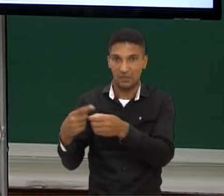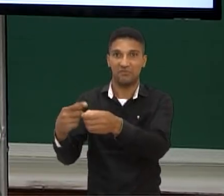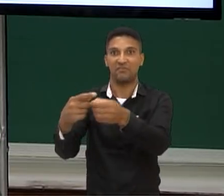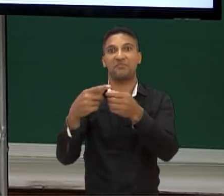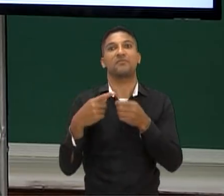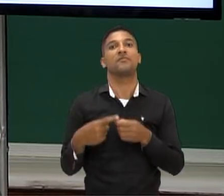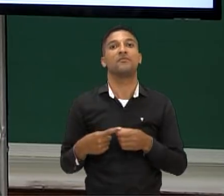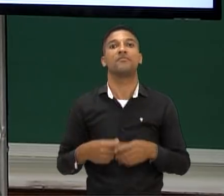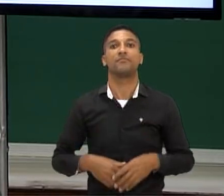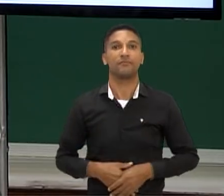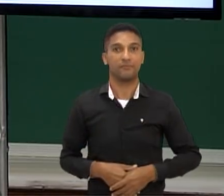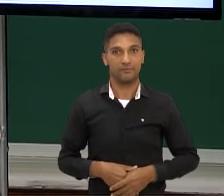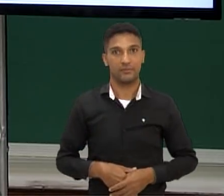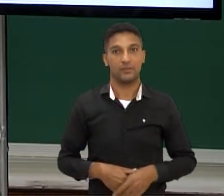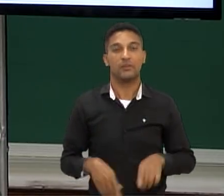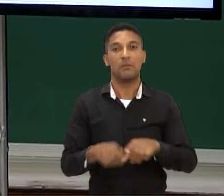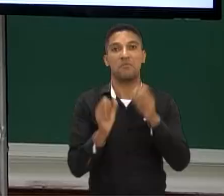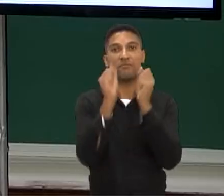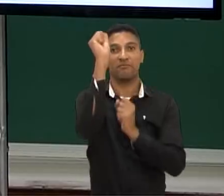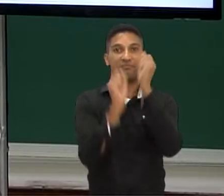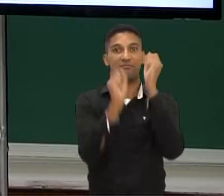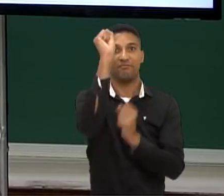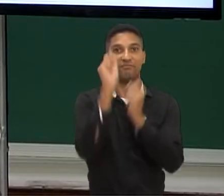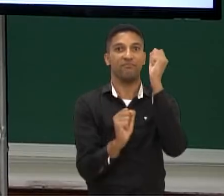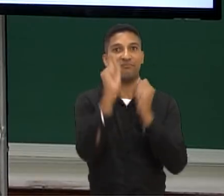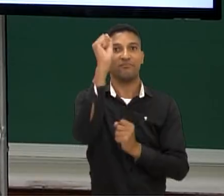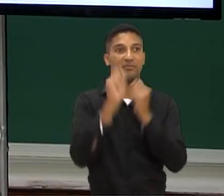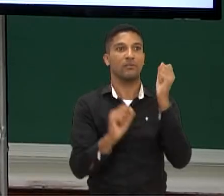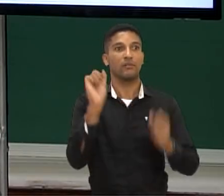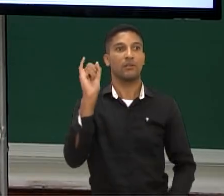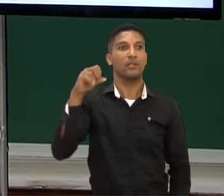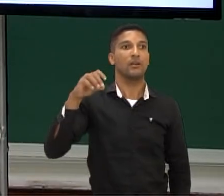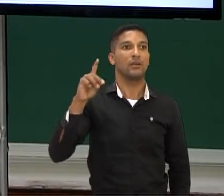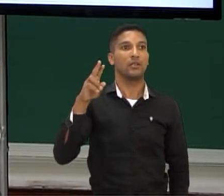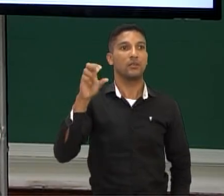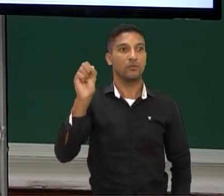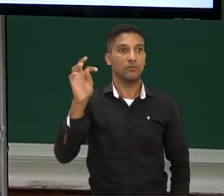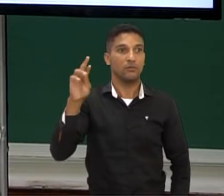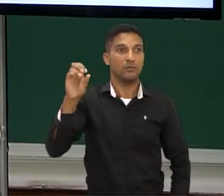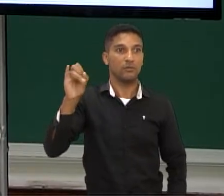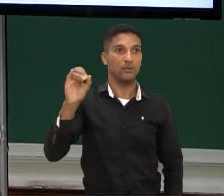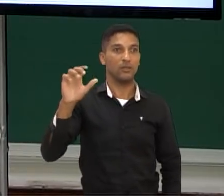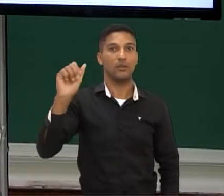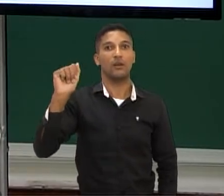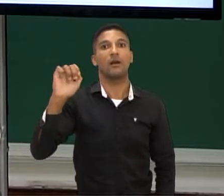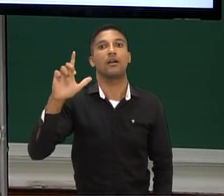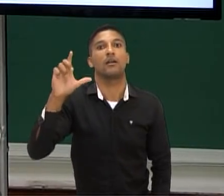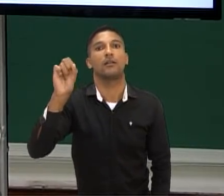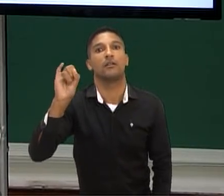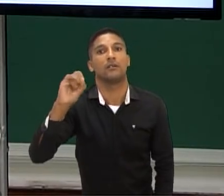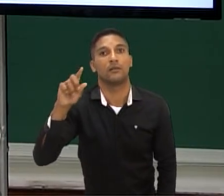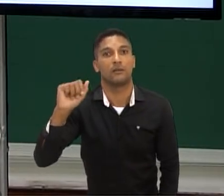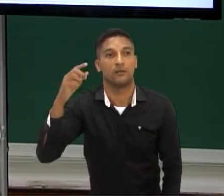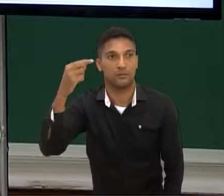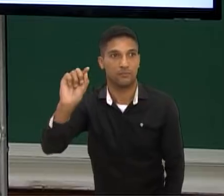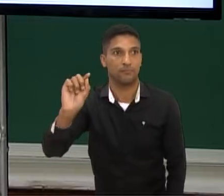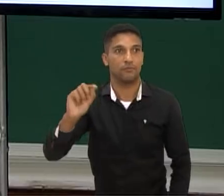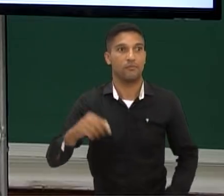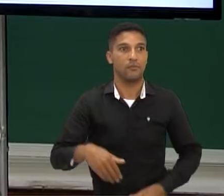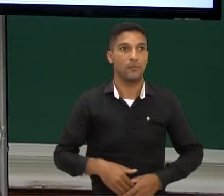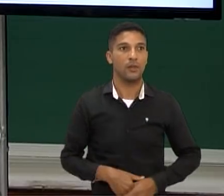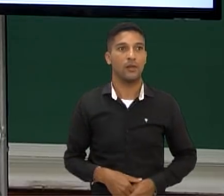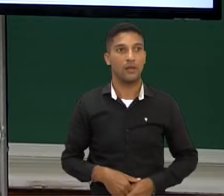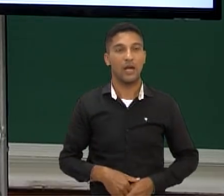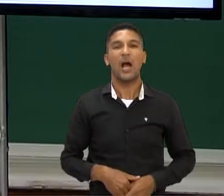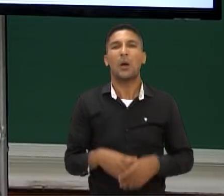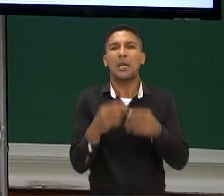das cidades e da industrialização. Já as áreas com menos concentração urbana, nós podemos falar aqui